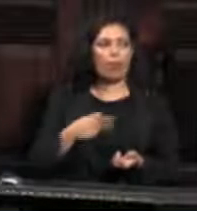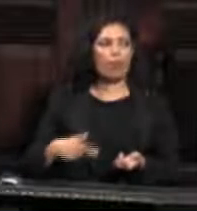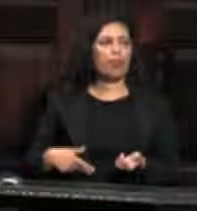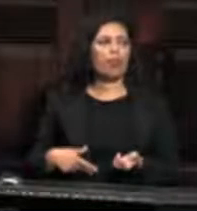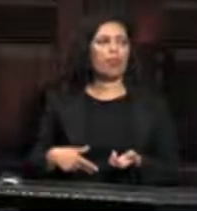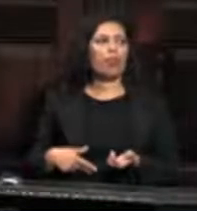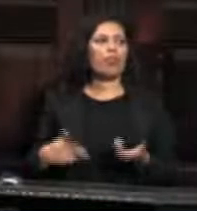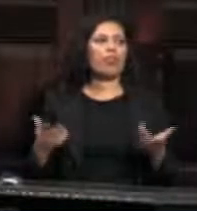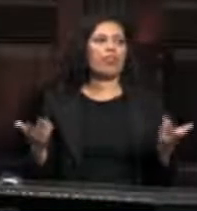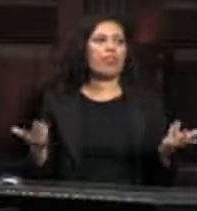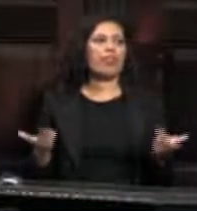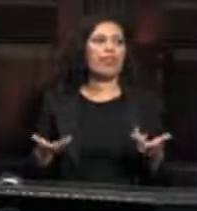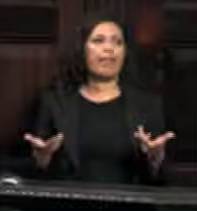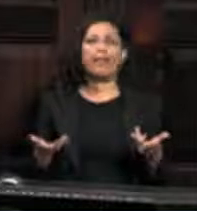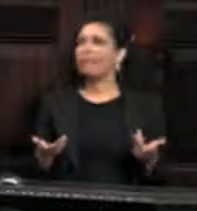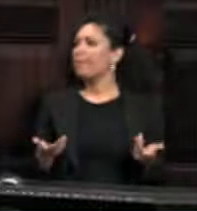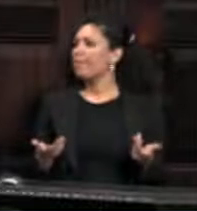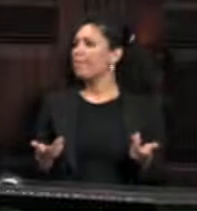nesse fim de mandato,